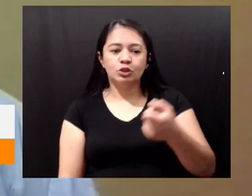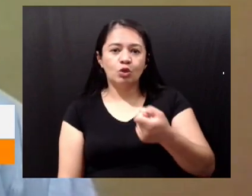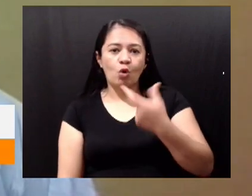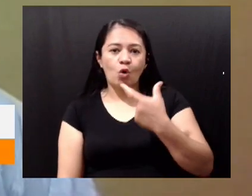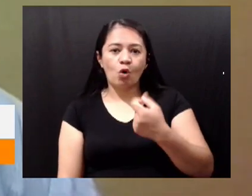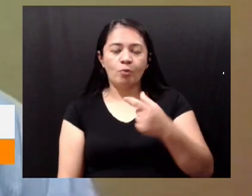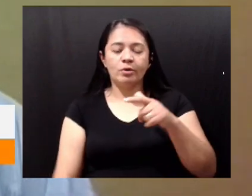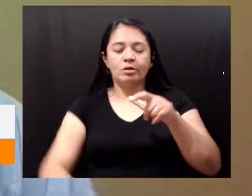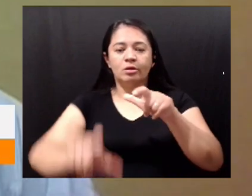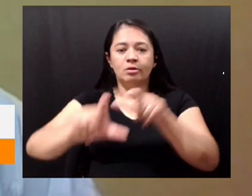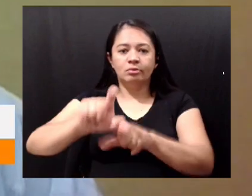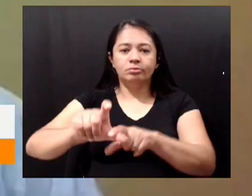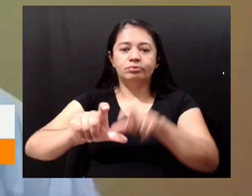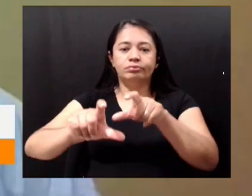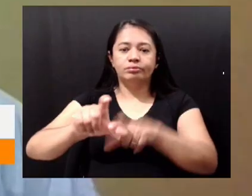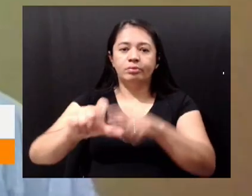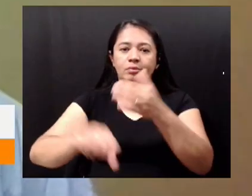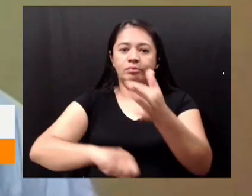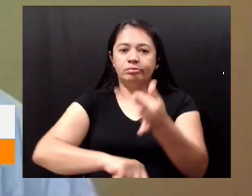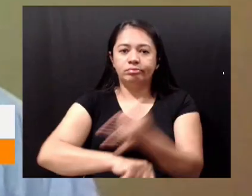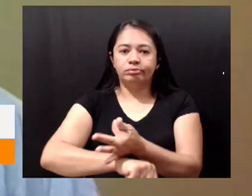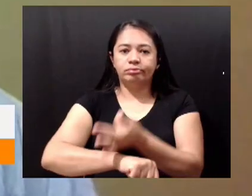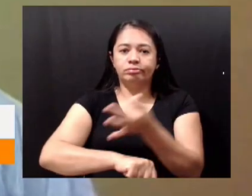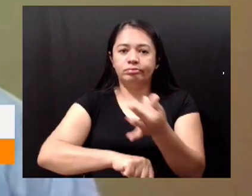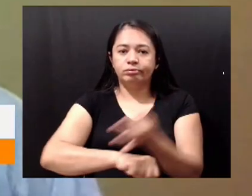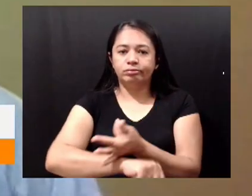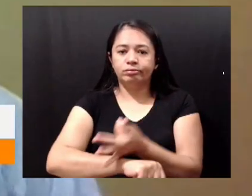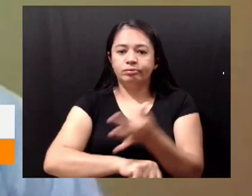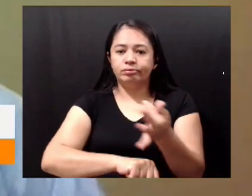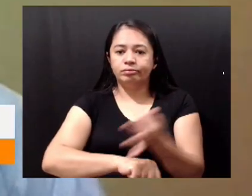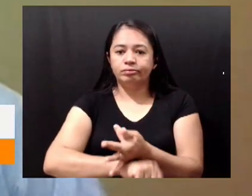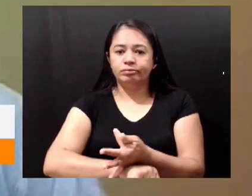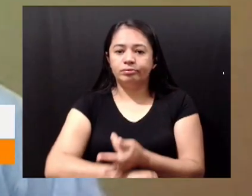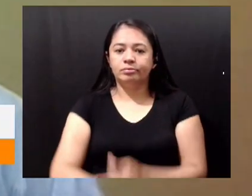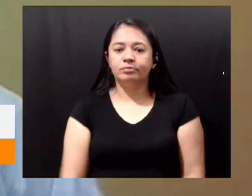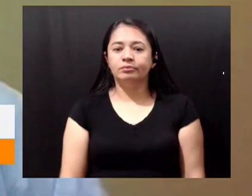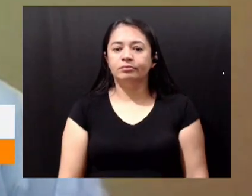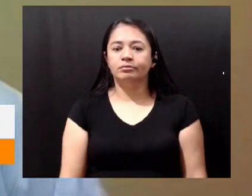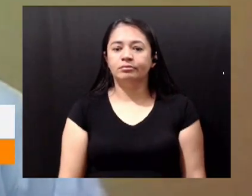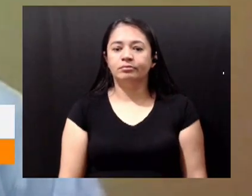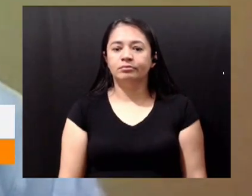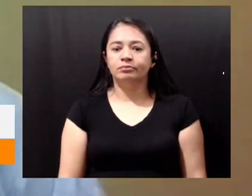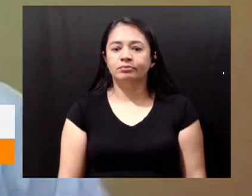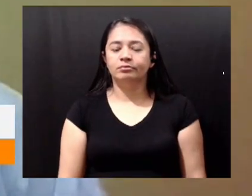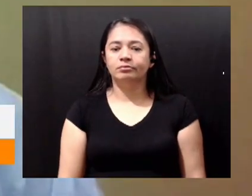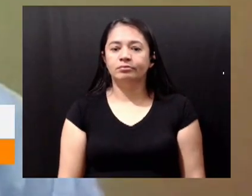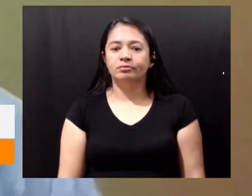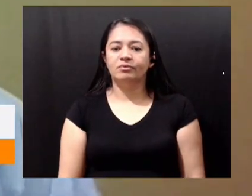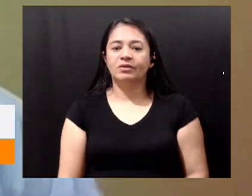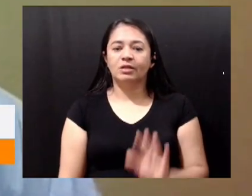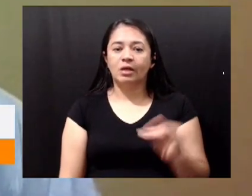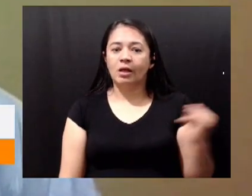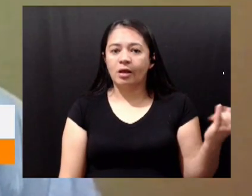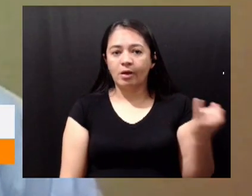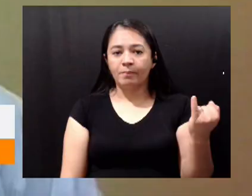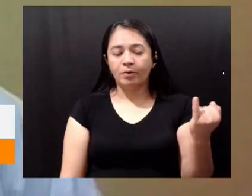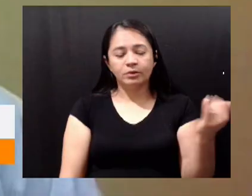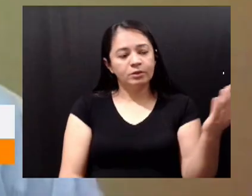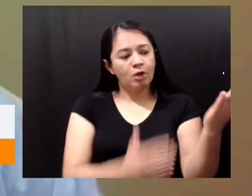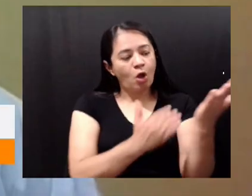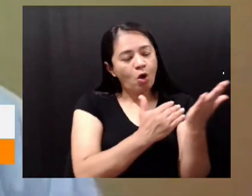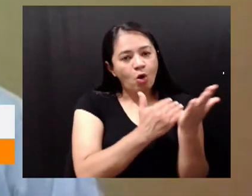e tolerância, como disse muito bem a doutora Karina, eles tão importante quando iniciar de